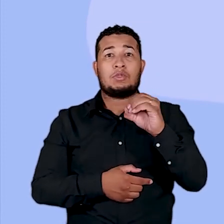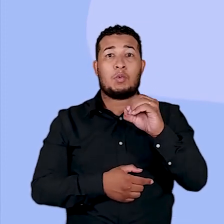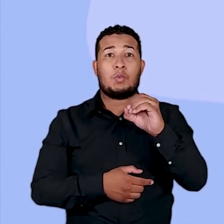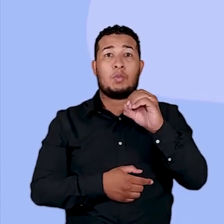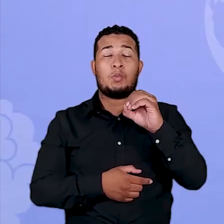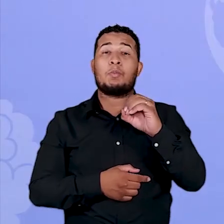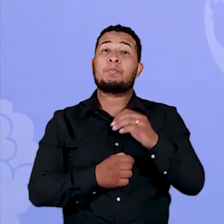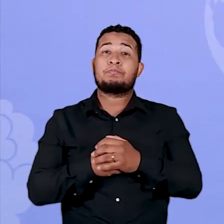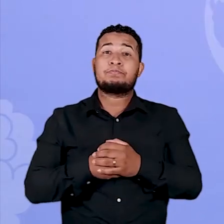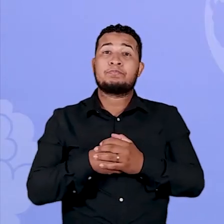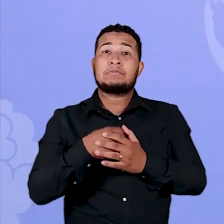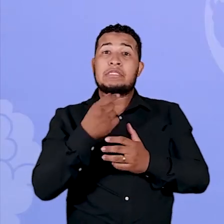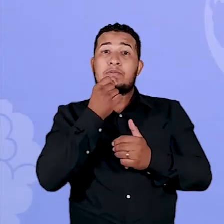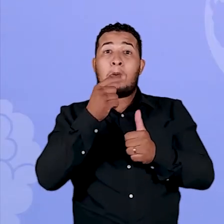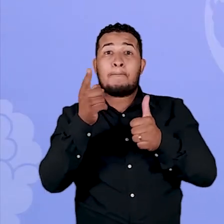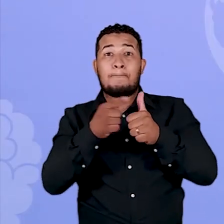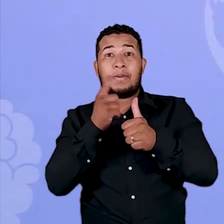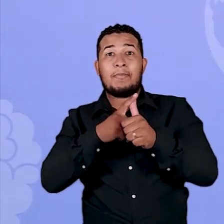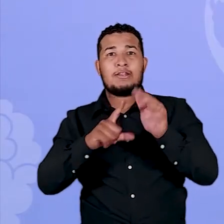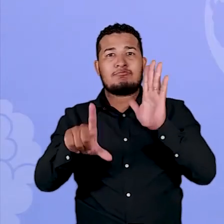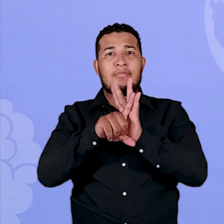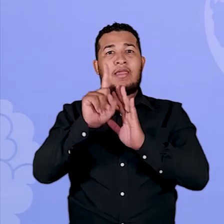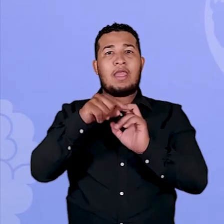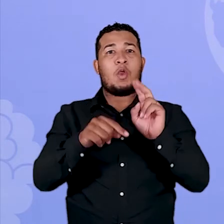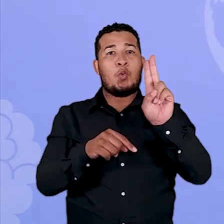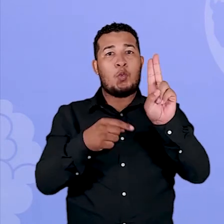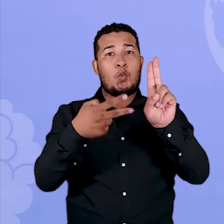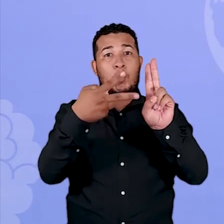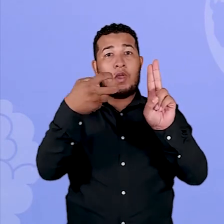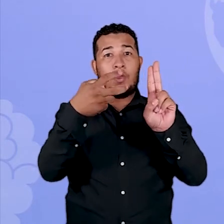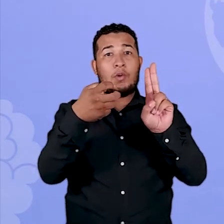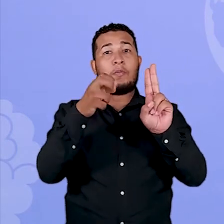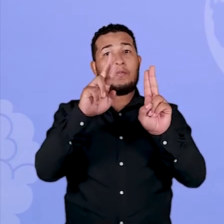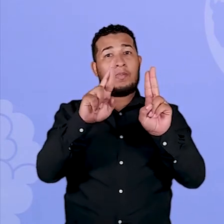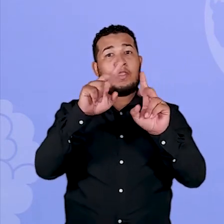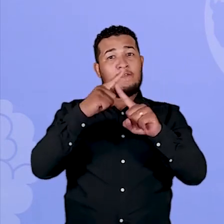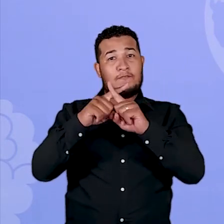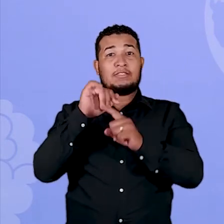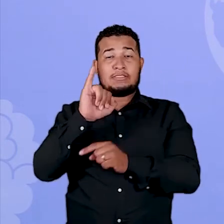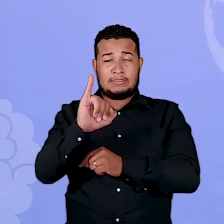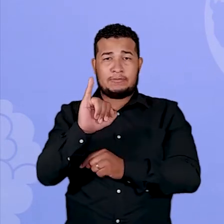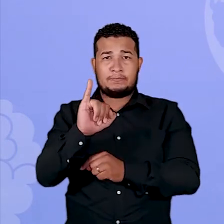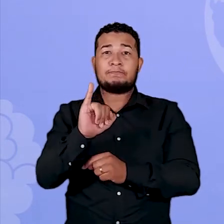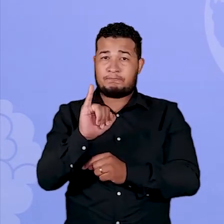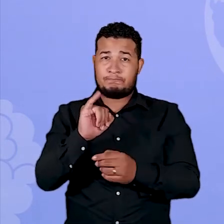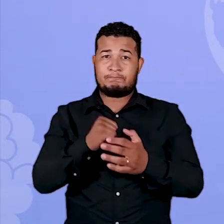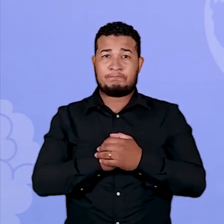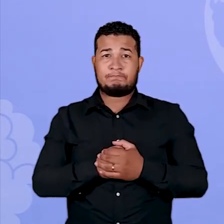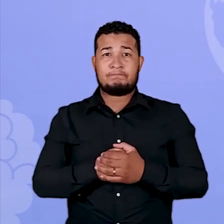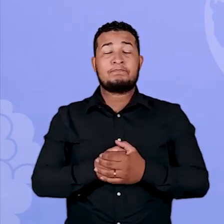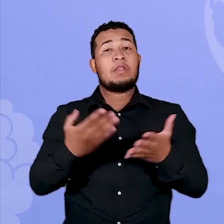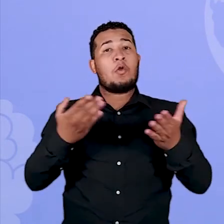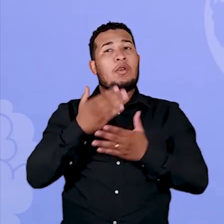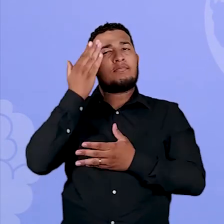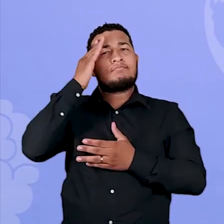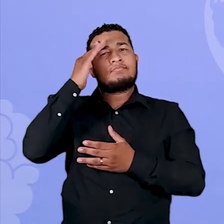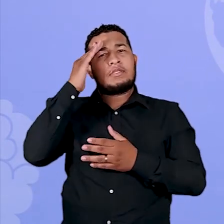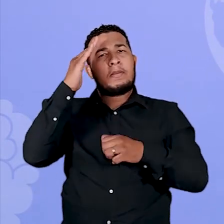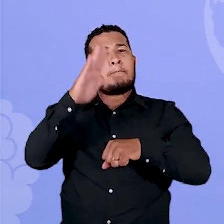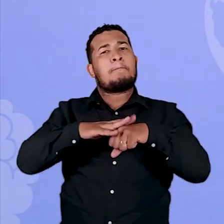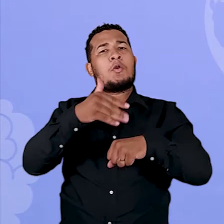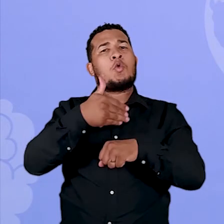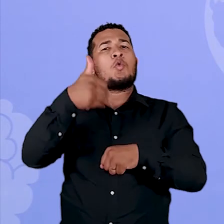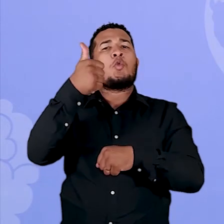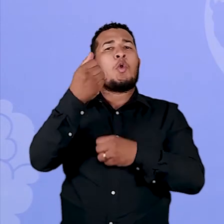é o volts. Então, a nossa primeira lei de Ohm é isso aí. U é igual a R vezes I. Tranquilo? Vamos